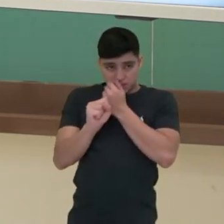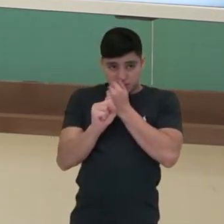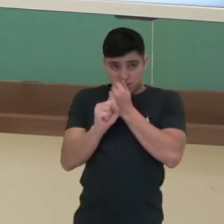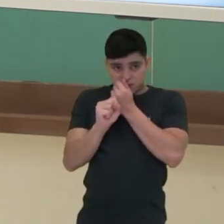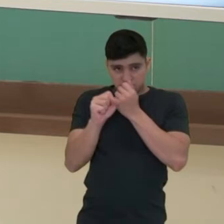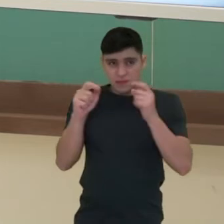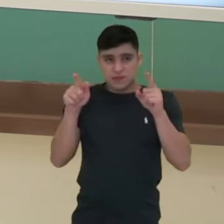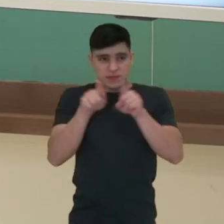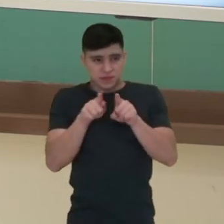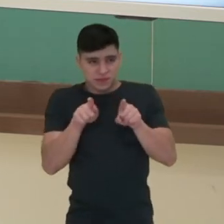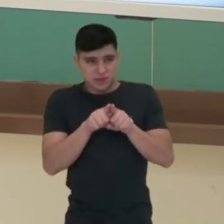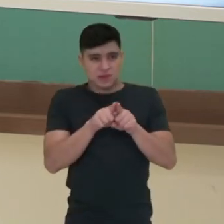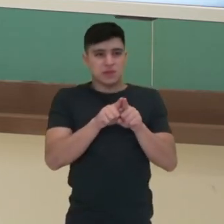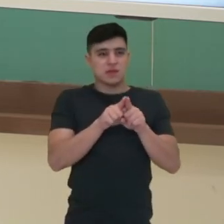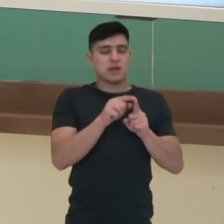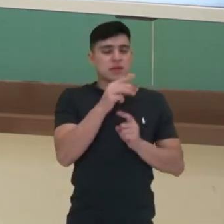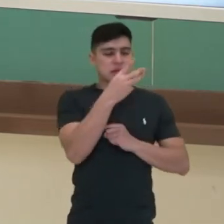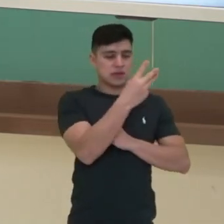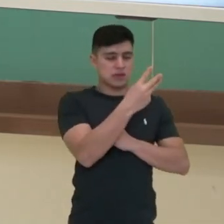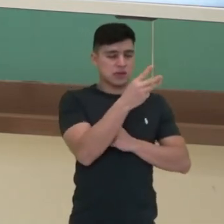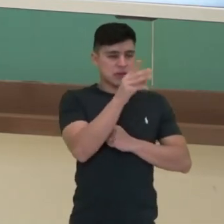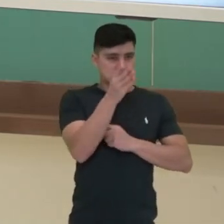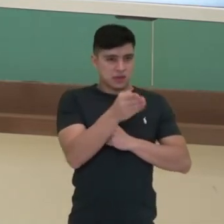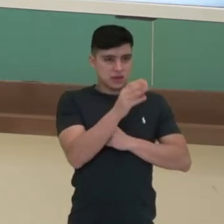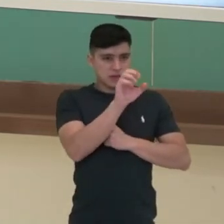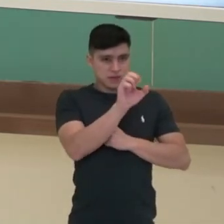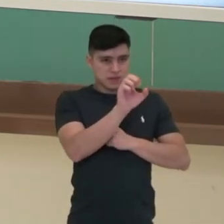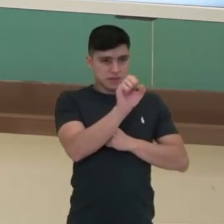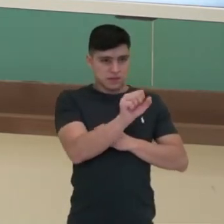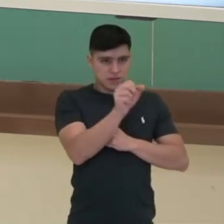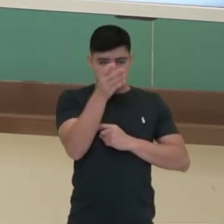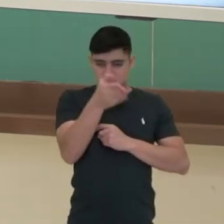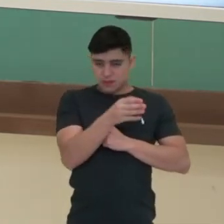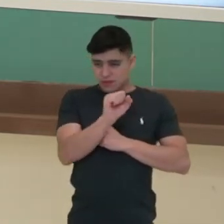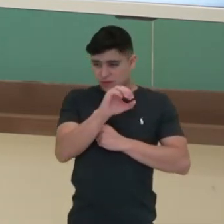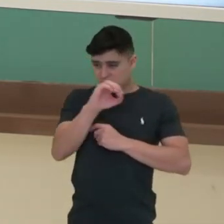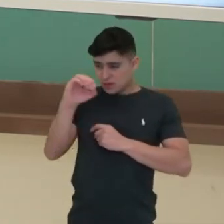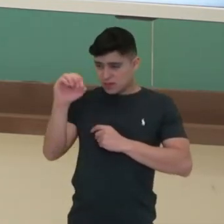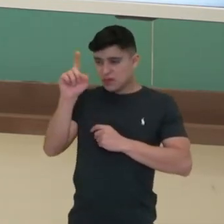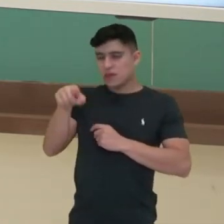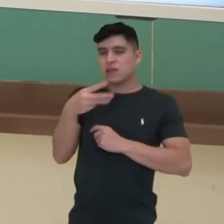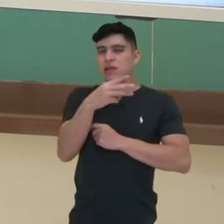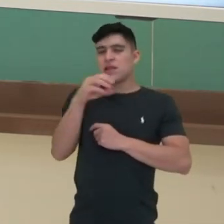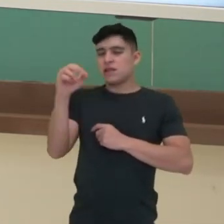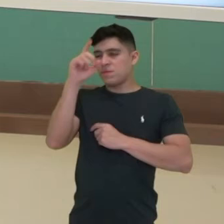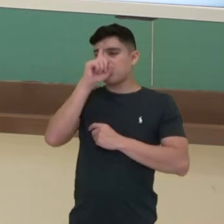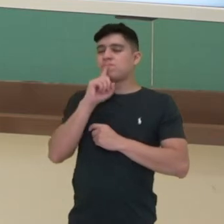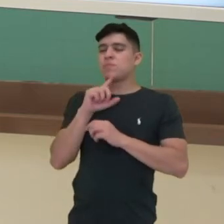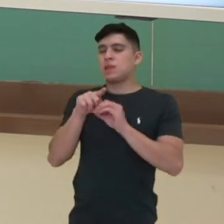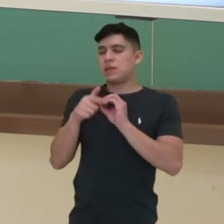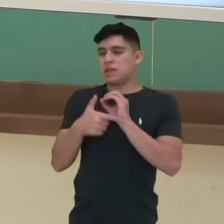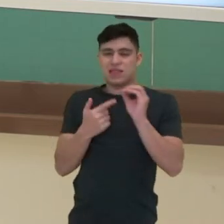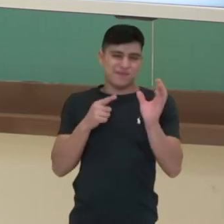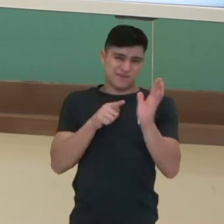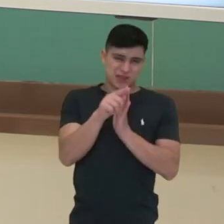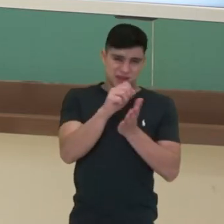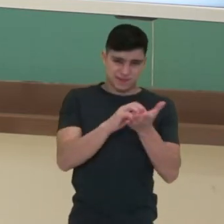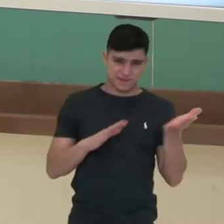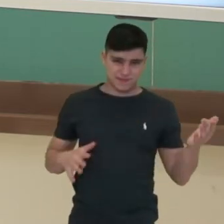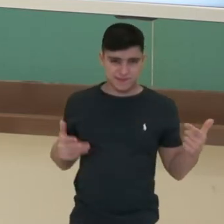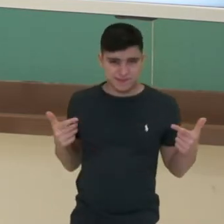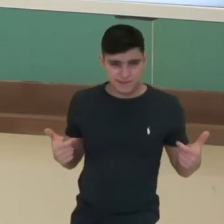sobre 8 de 800, lembrando que eram 800 indivíduos, nós temos 300 amarelas e lisas. Essa era a pergunta do nosso